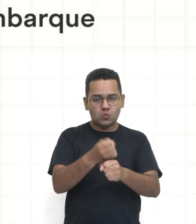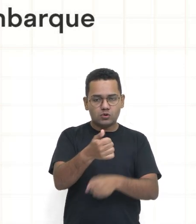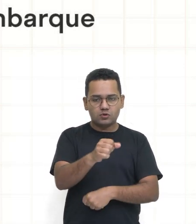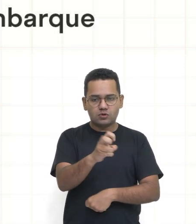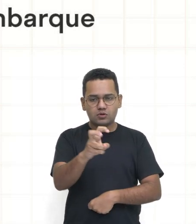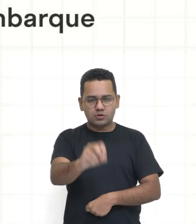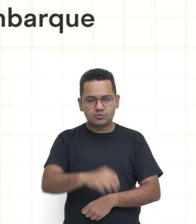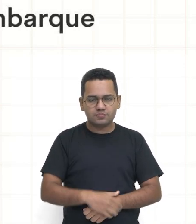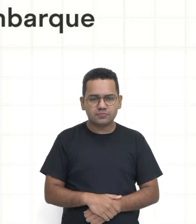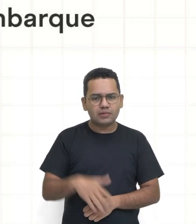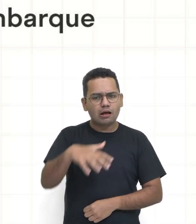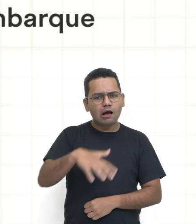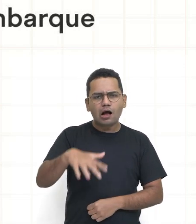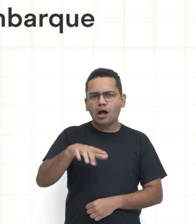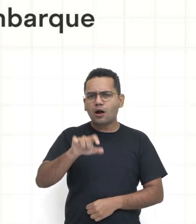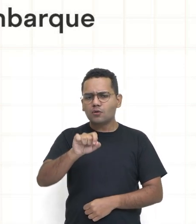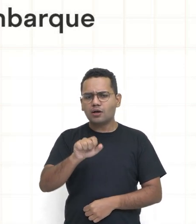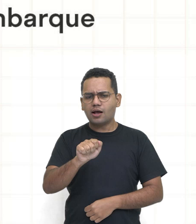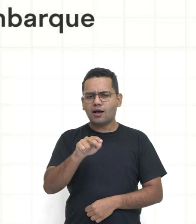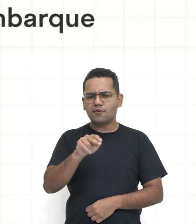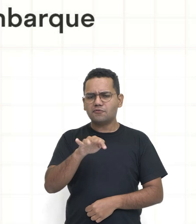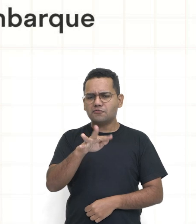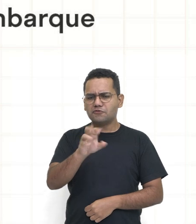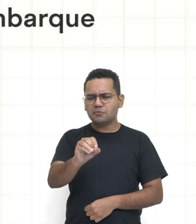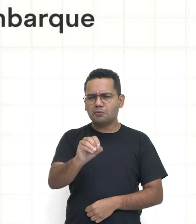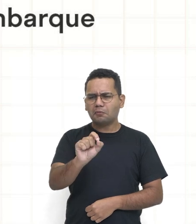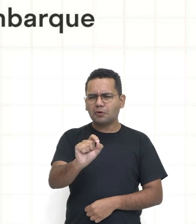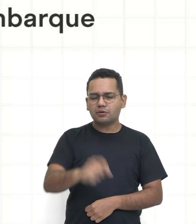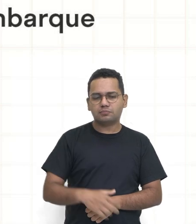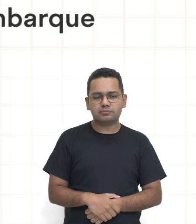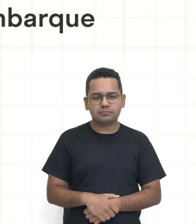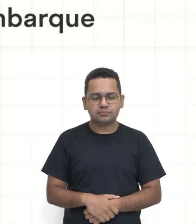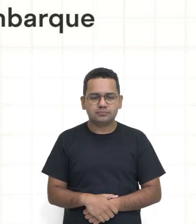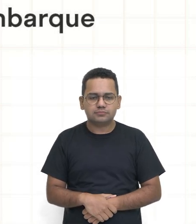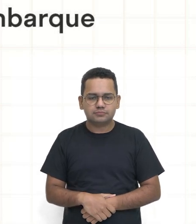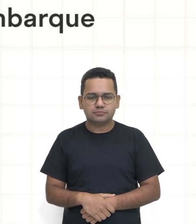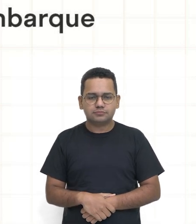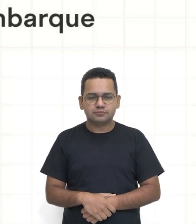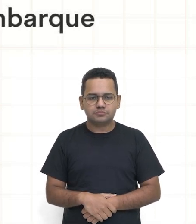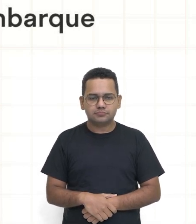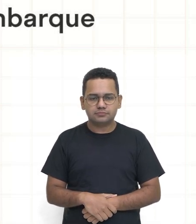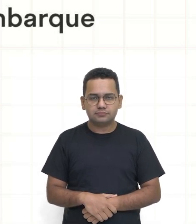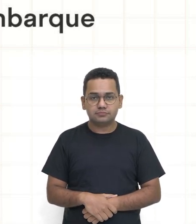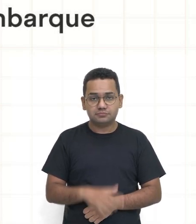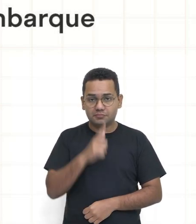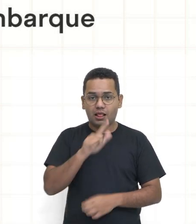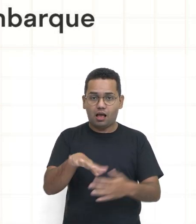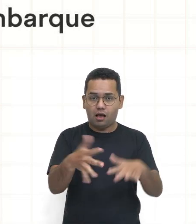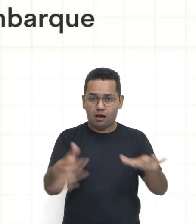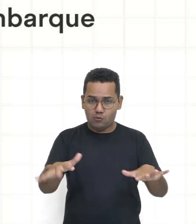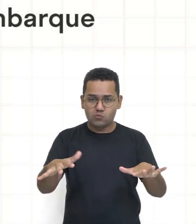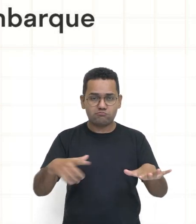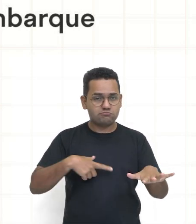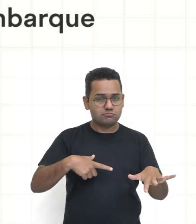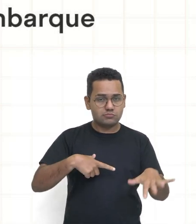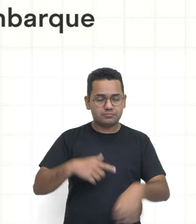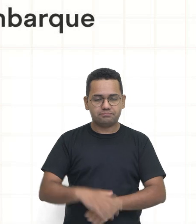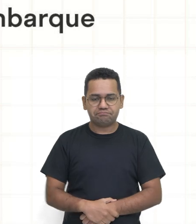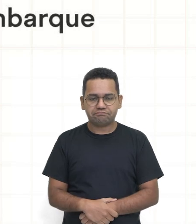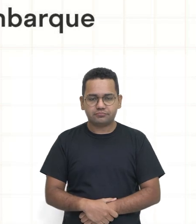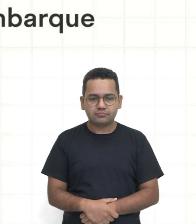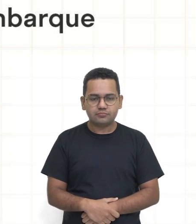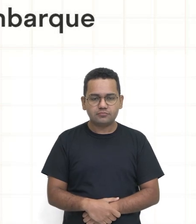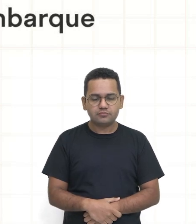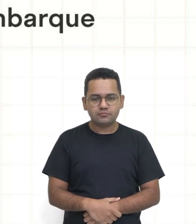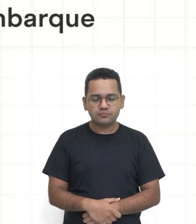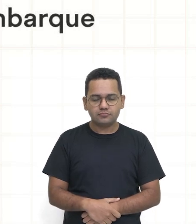Desembarque anfíbio. Professora, o que seria esse desembarque anfíbio? Seria justamente um ataque pelo oceano, né, pelos mares.